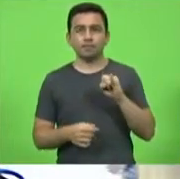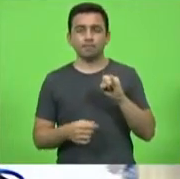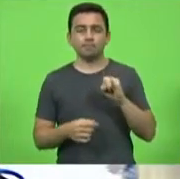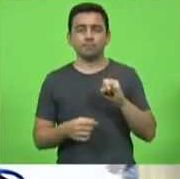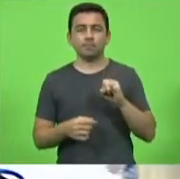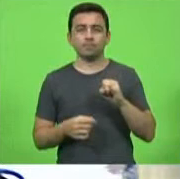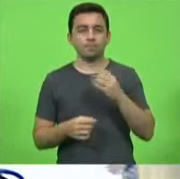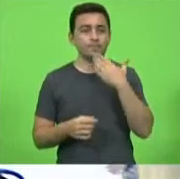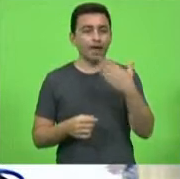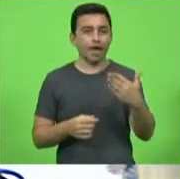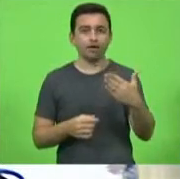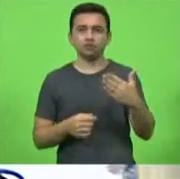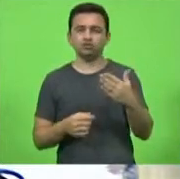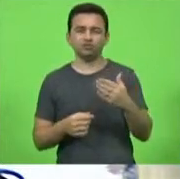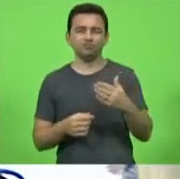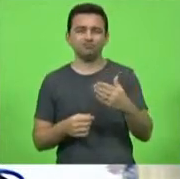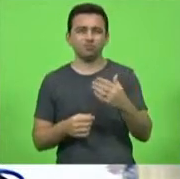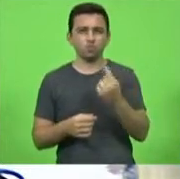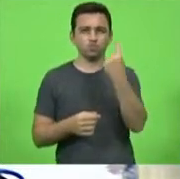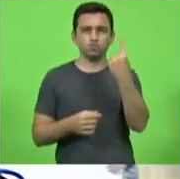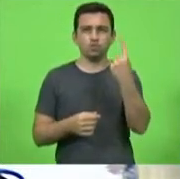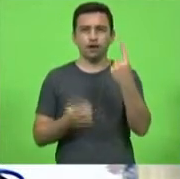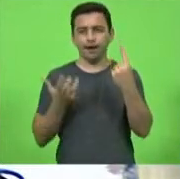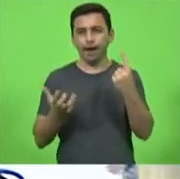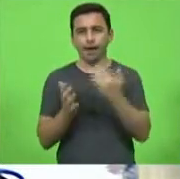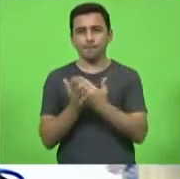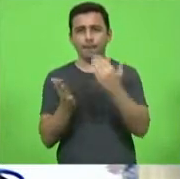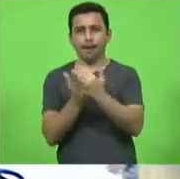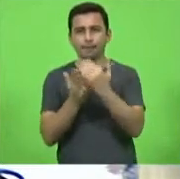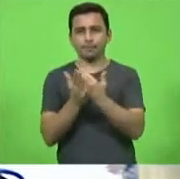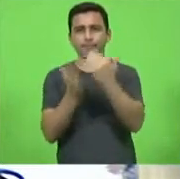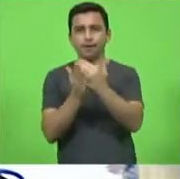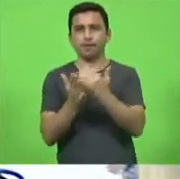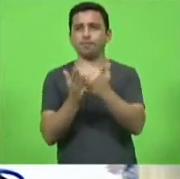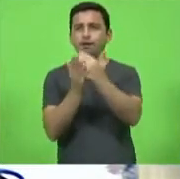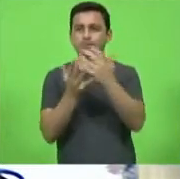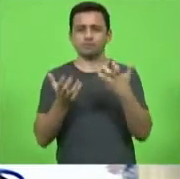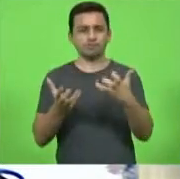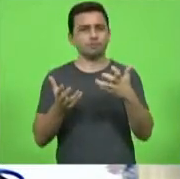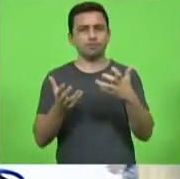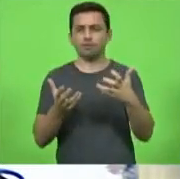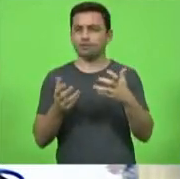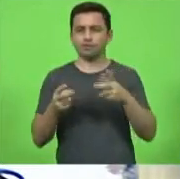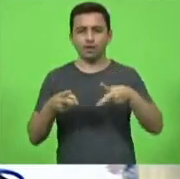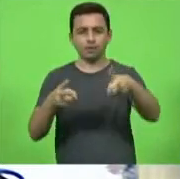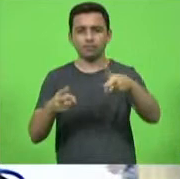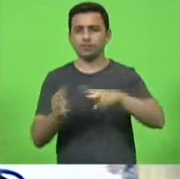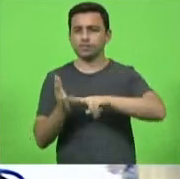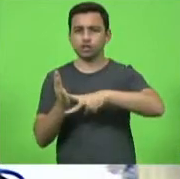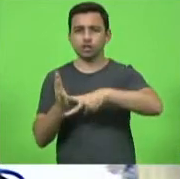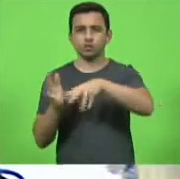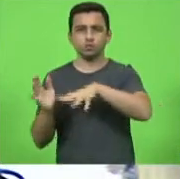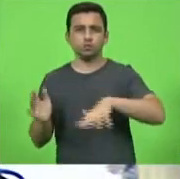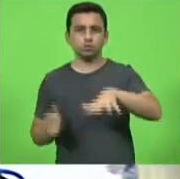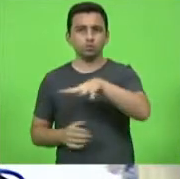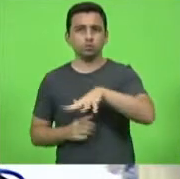mão, eles vão querer o braço. Eles nunca vão parar de querer, porque querer é a existência dos sindicatos.